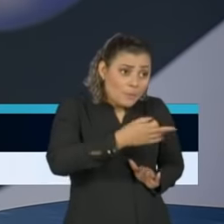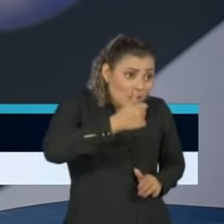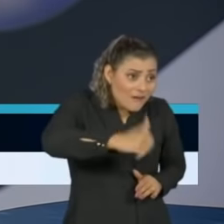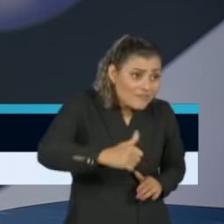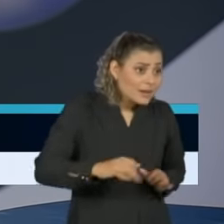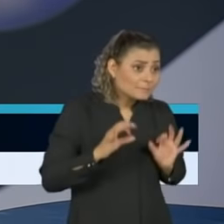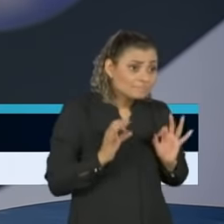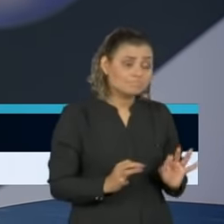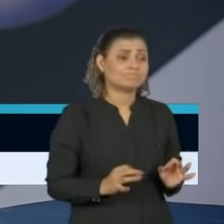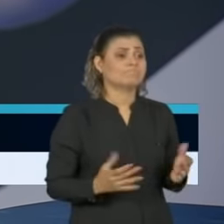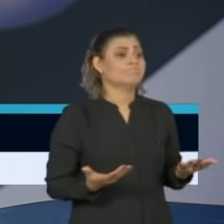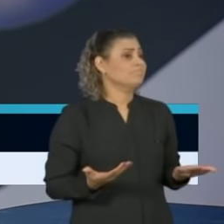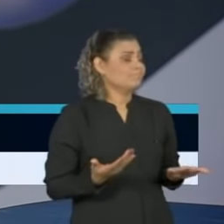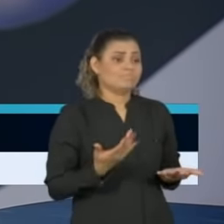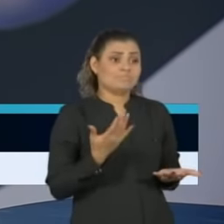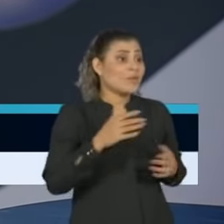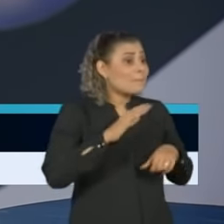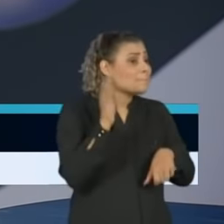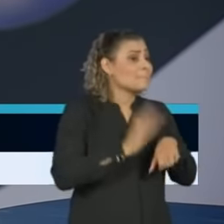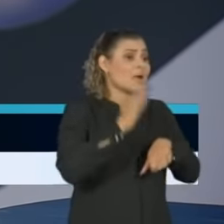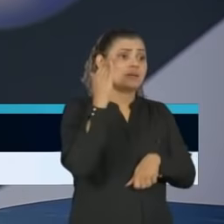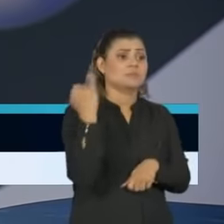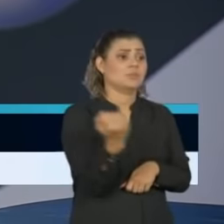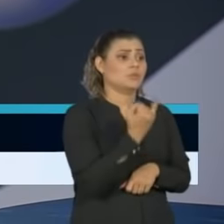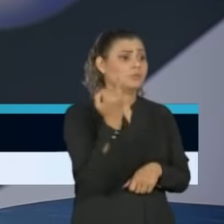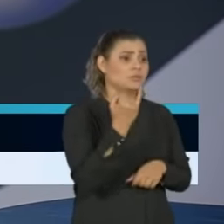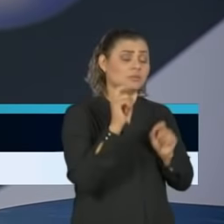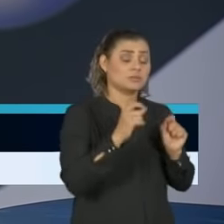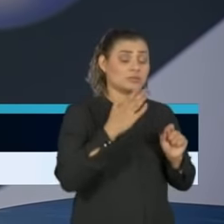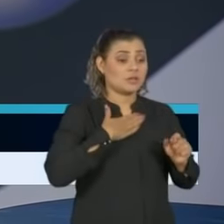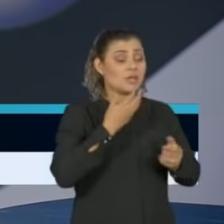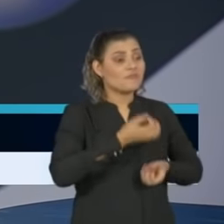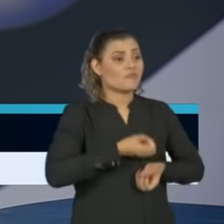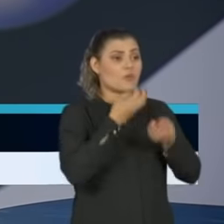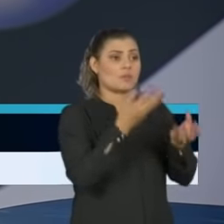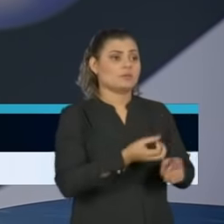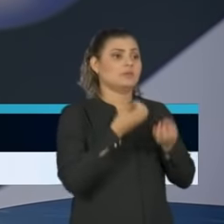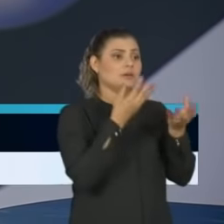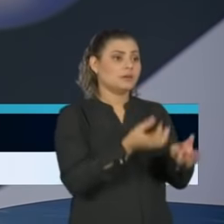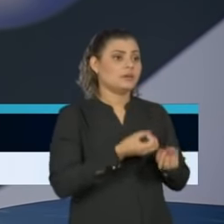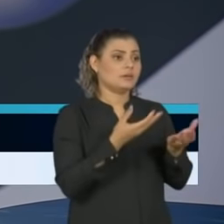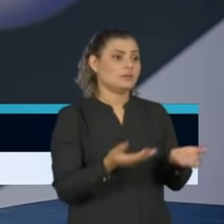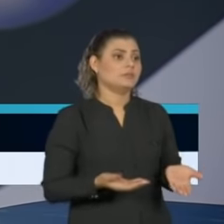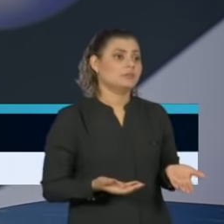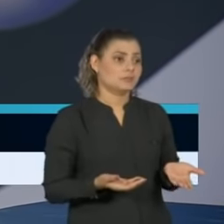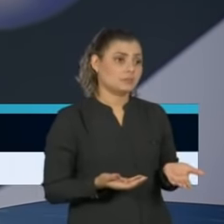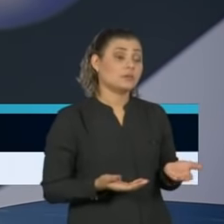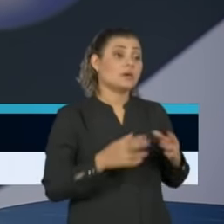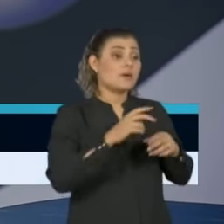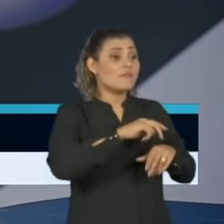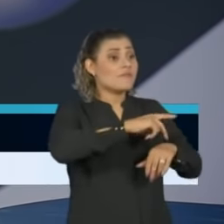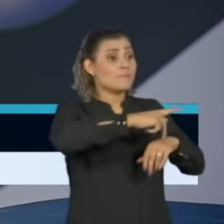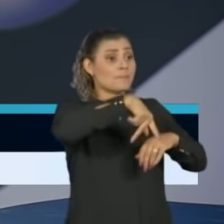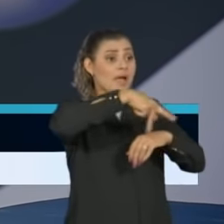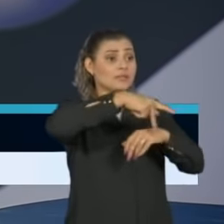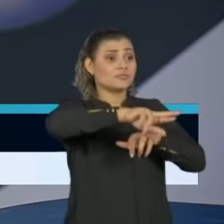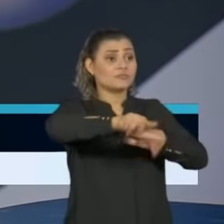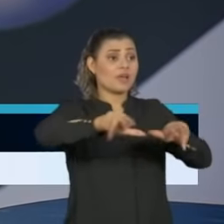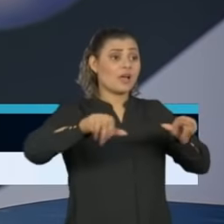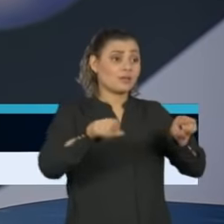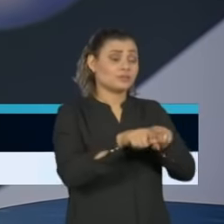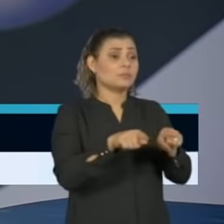opinião sobre isso. Eu acho que o mais importante é a gente... Eu só posso trabalhar em cima de dados. Uhum. vários países estão fazendo o que chama de lockdown, né? Eles